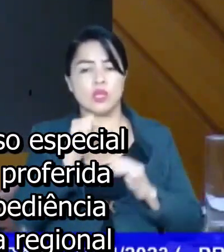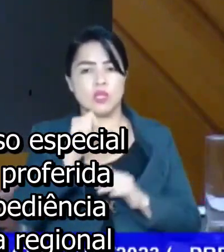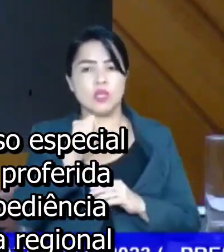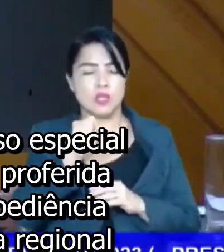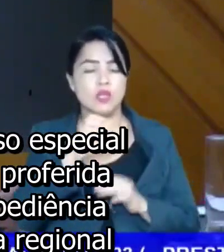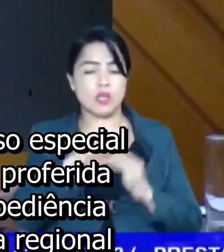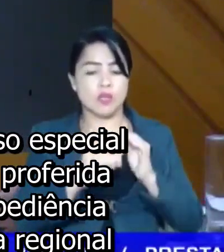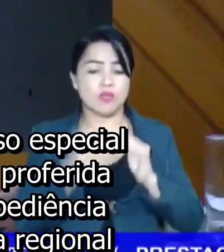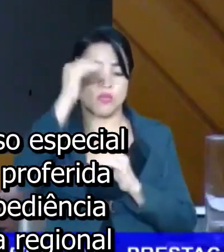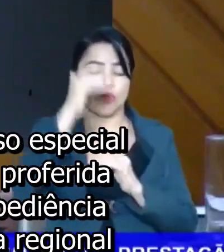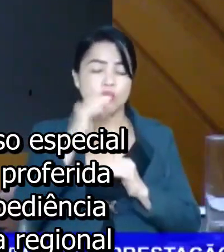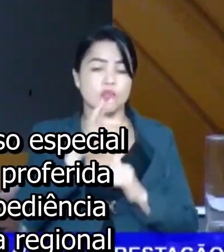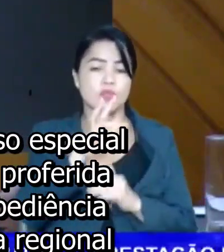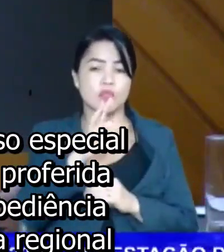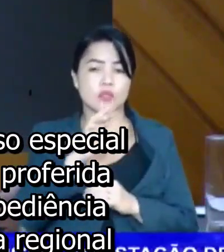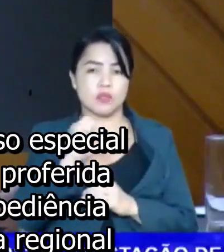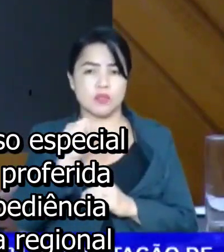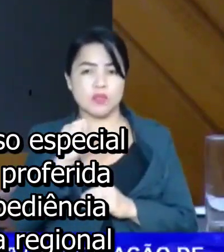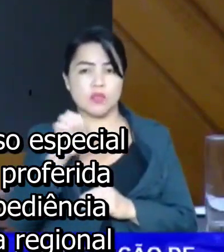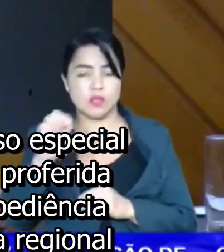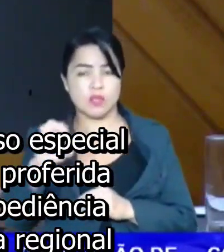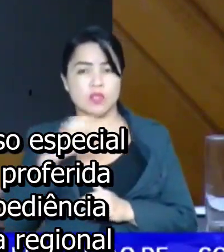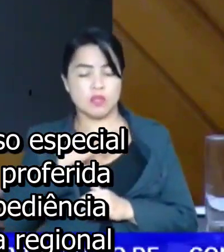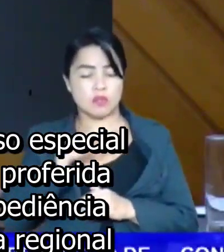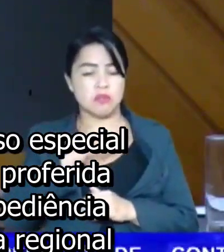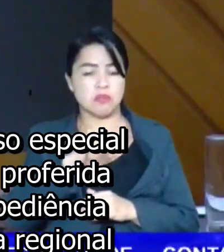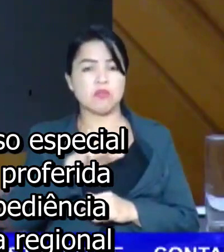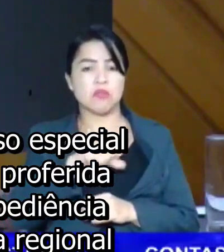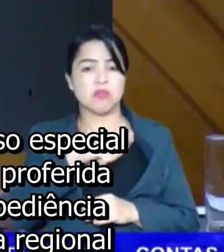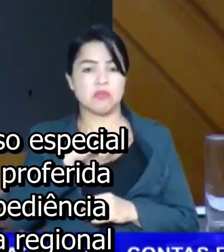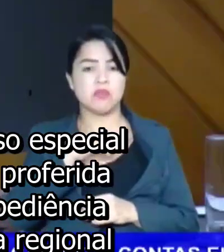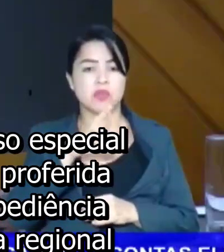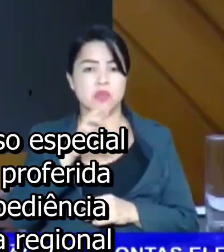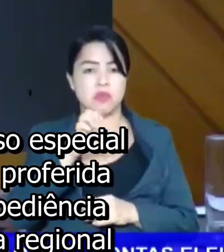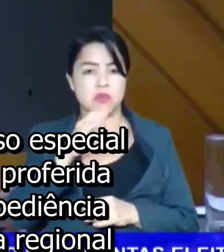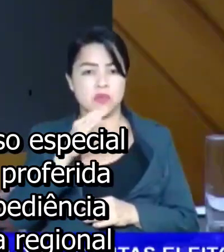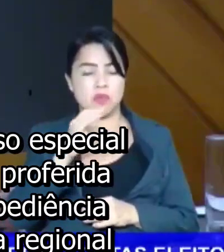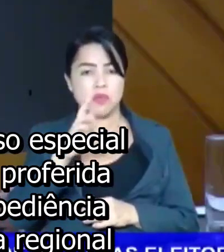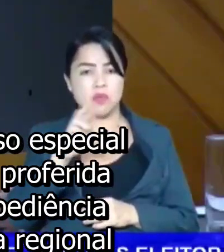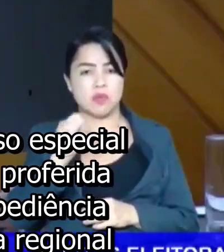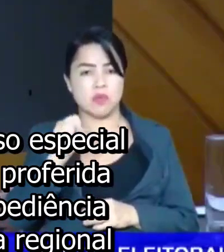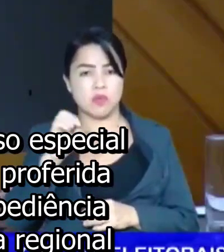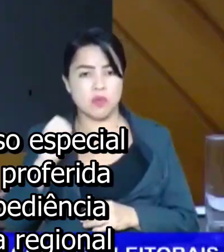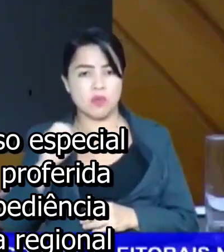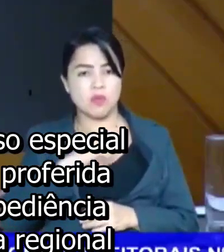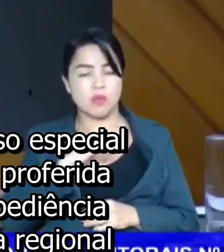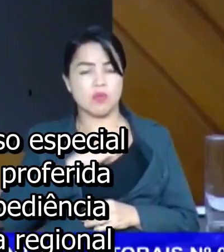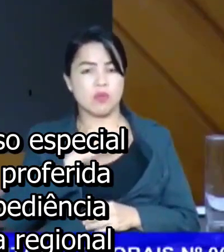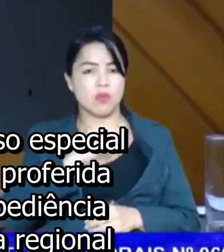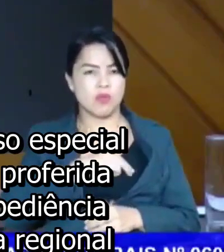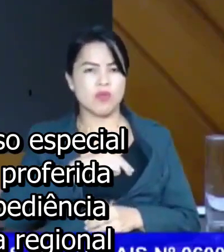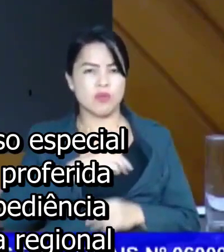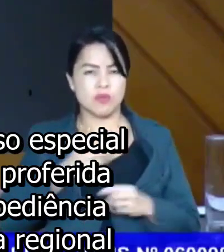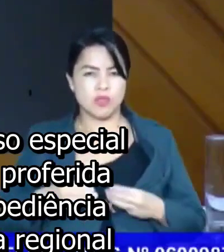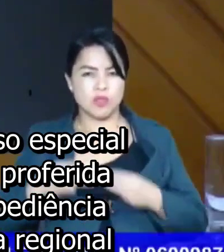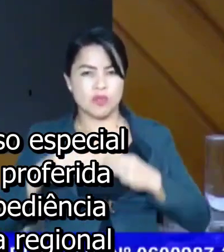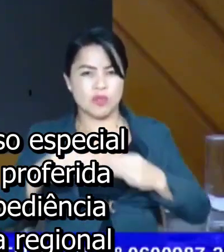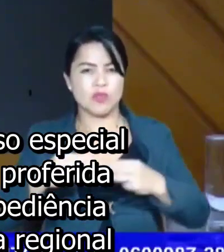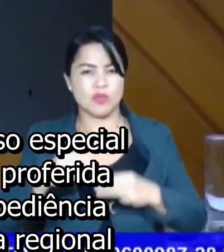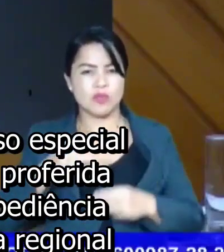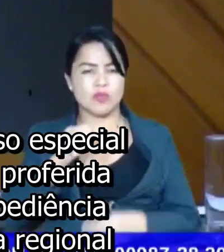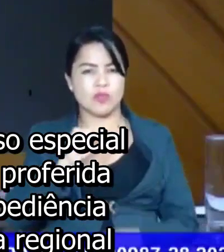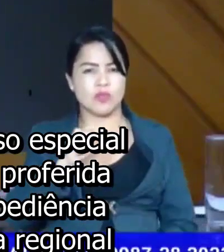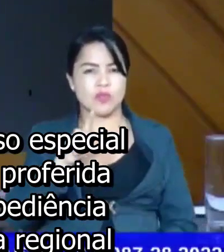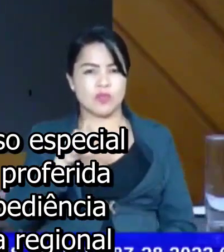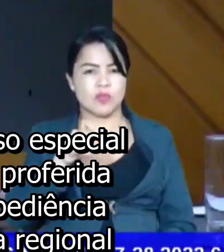Eleitoral, que, em recurso especial, ela manteve na íntegra a decisão, e foi uma decisão proferida pelo ministro Alexandre de Moraes. Né?